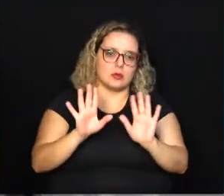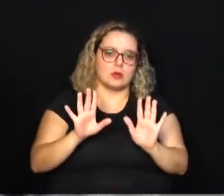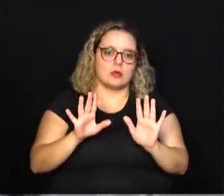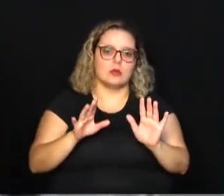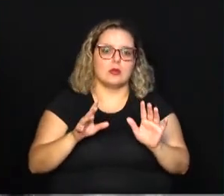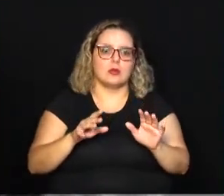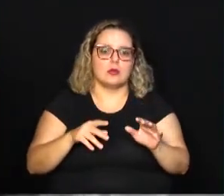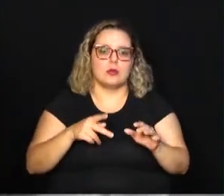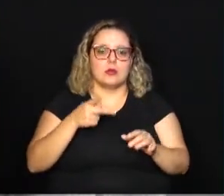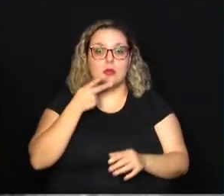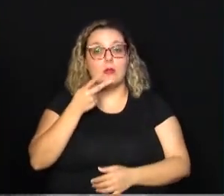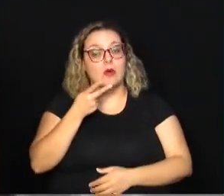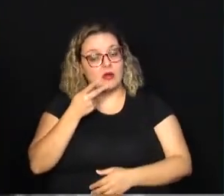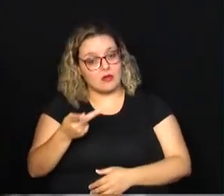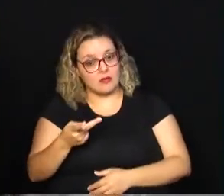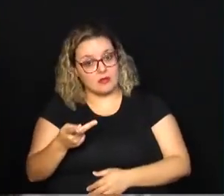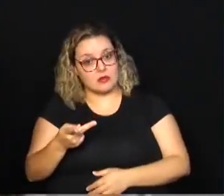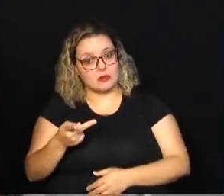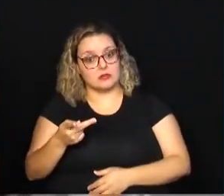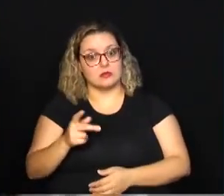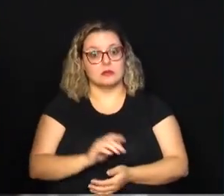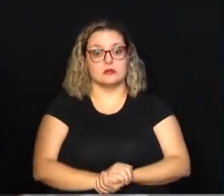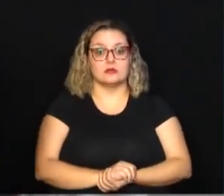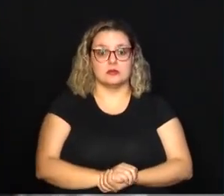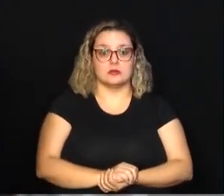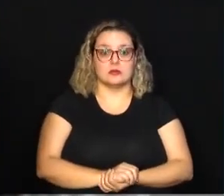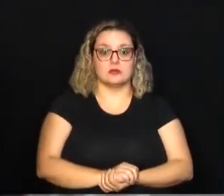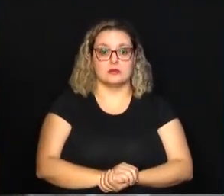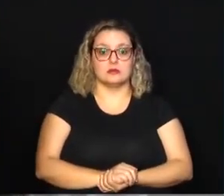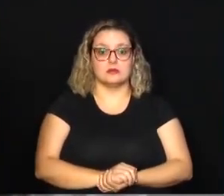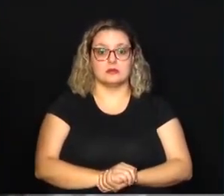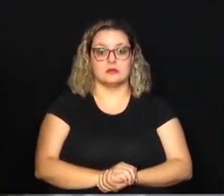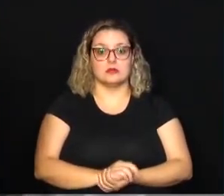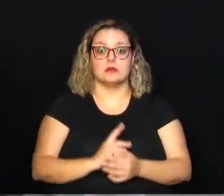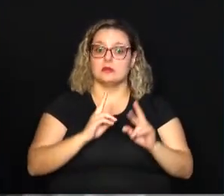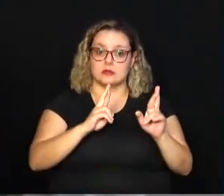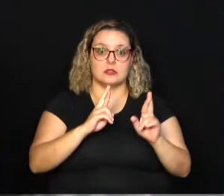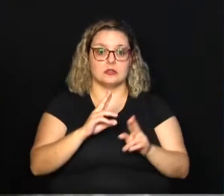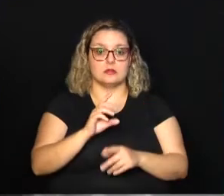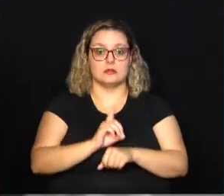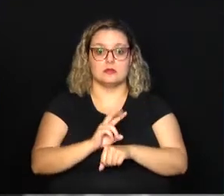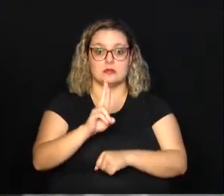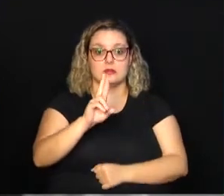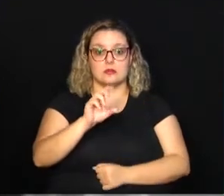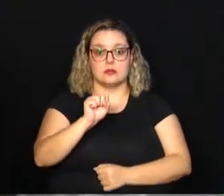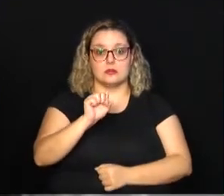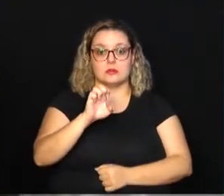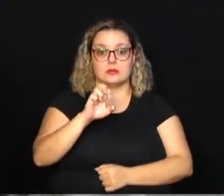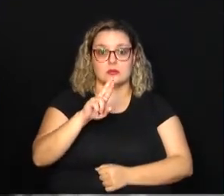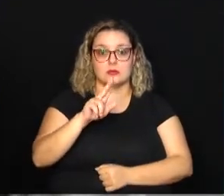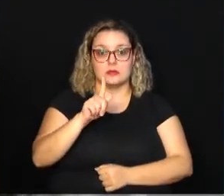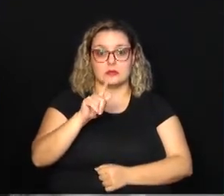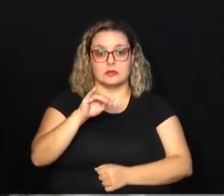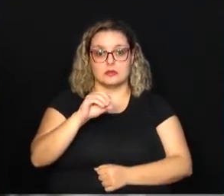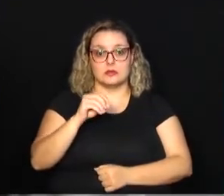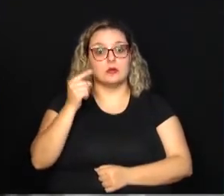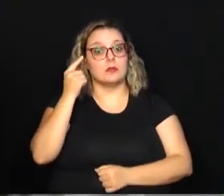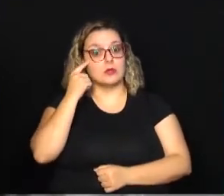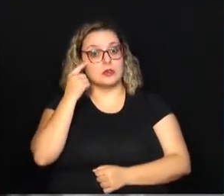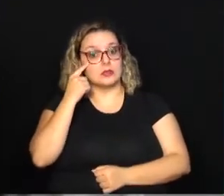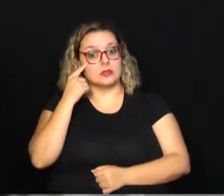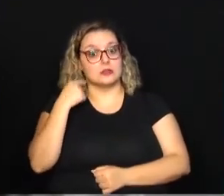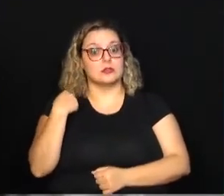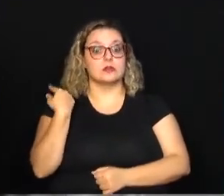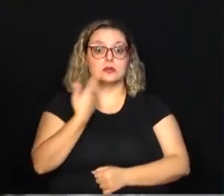até não está na esfera do doutor Sérgio, mas assim, pensando que nós estamos chegando